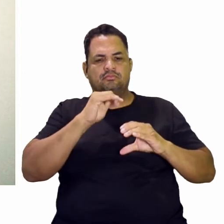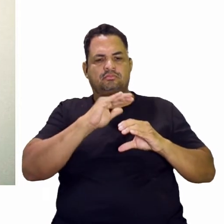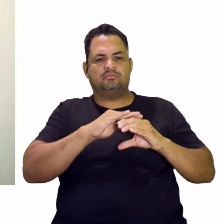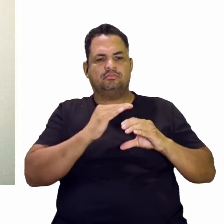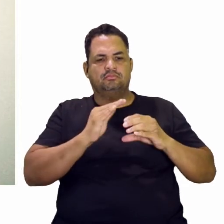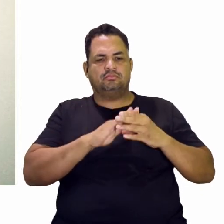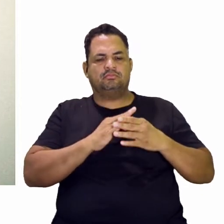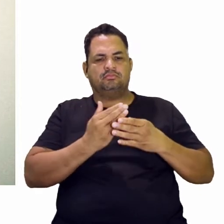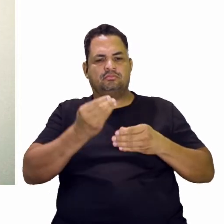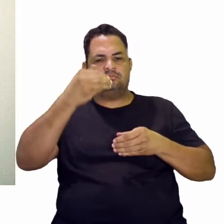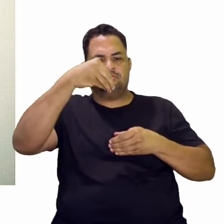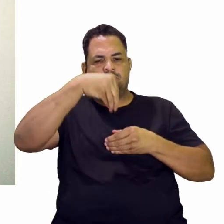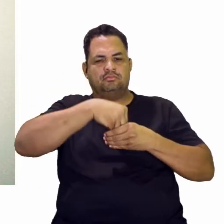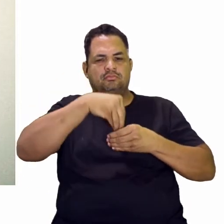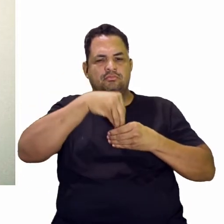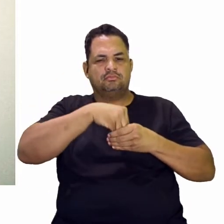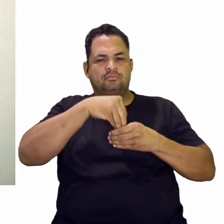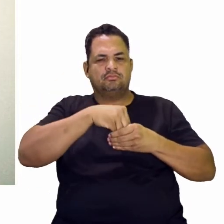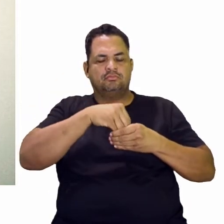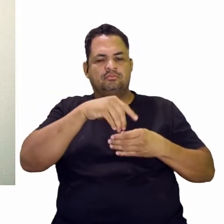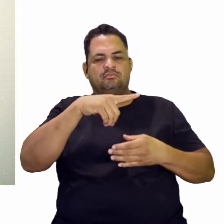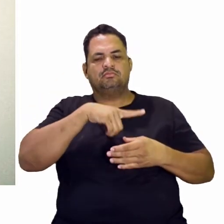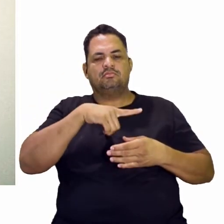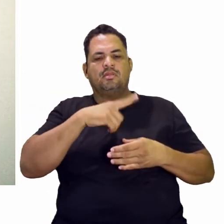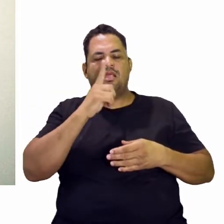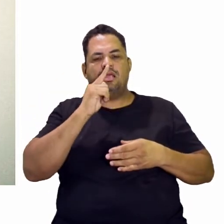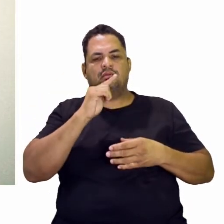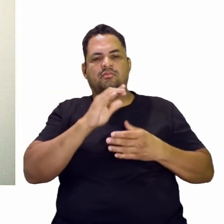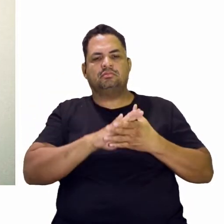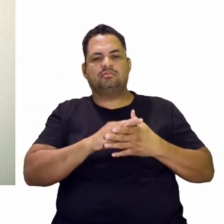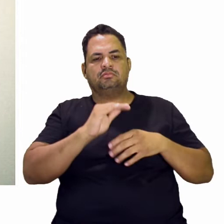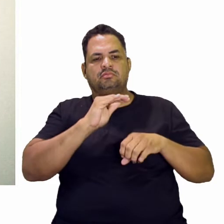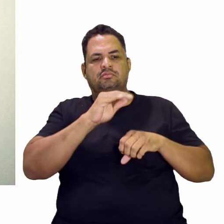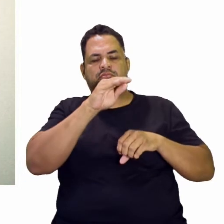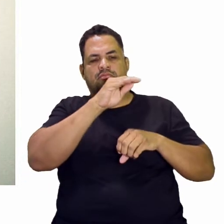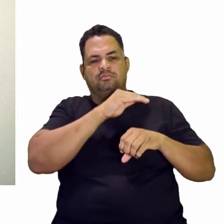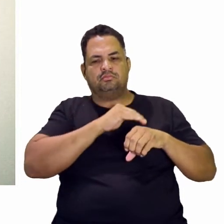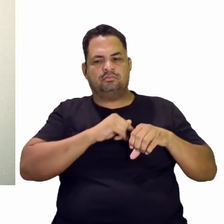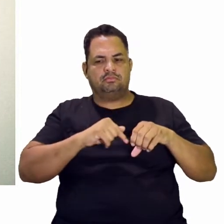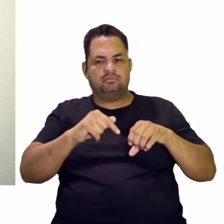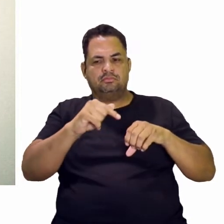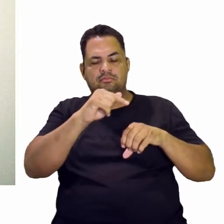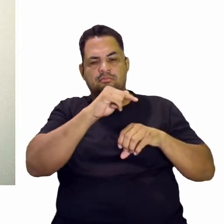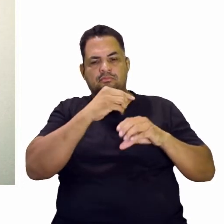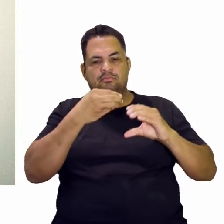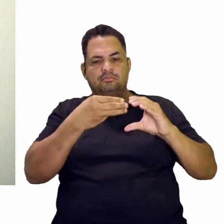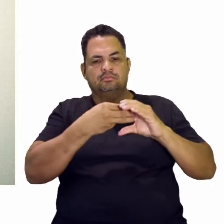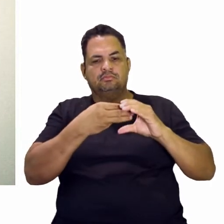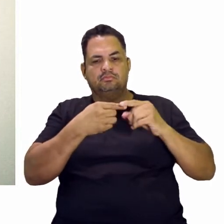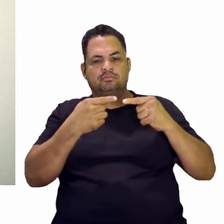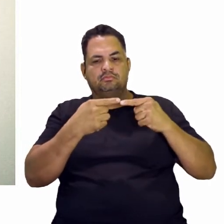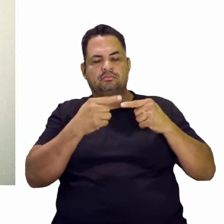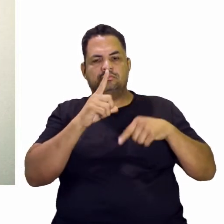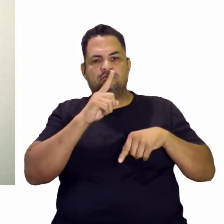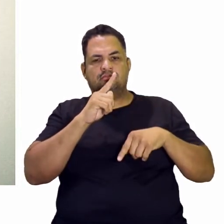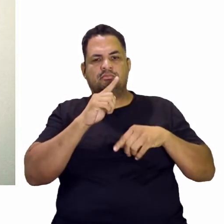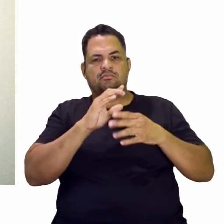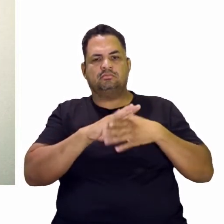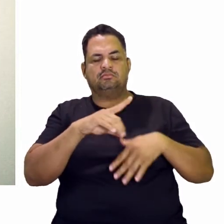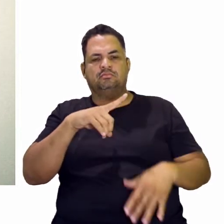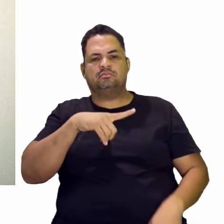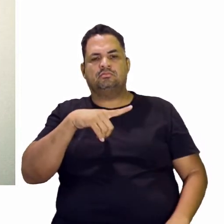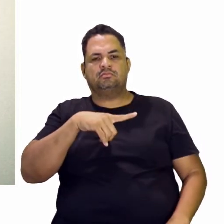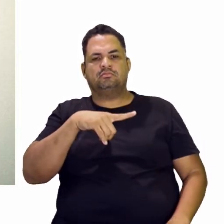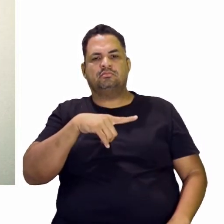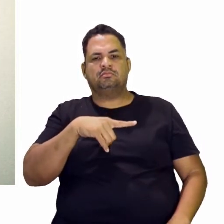parte interna da célula, tem água. Então, as regiões que vão ficar em contato com essa água é